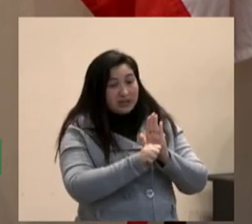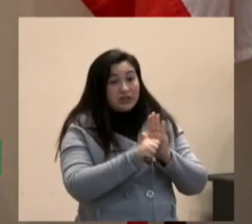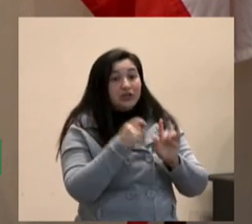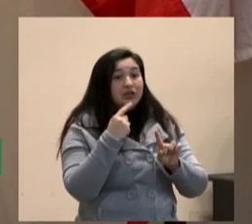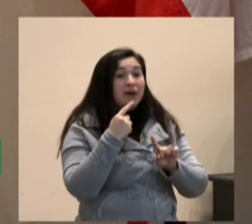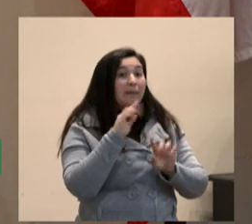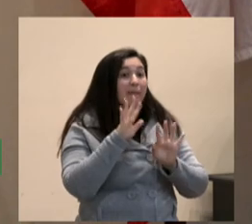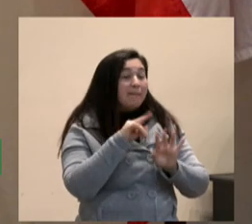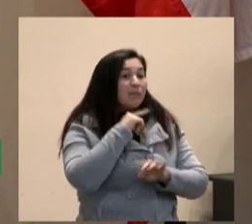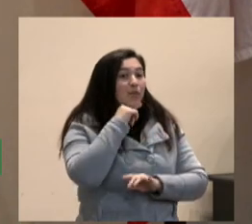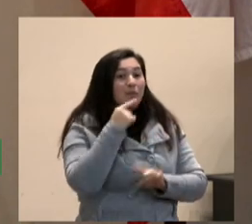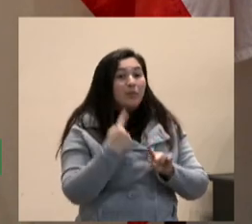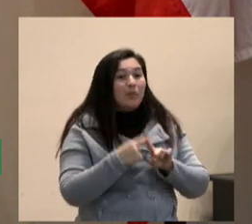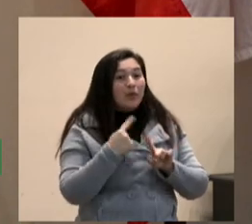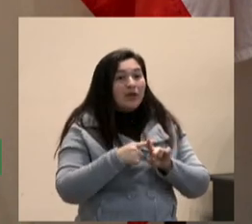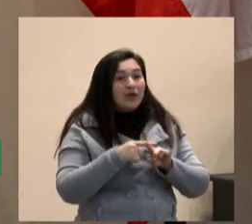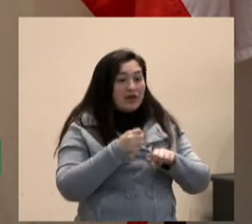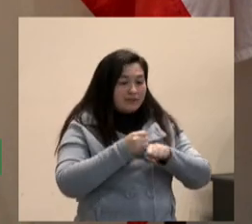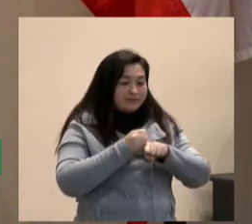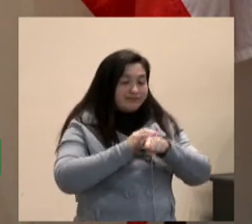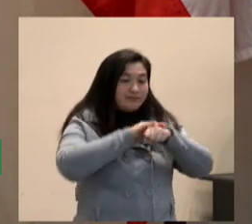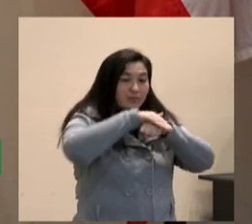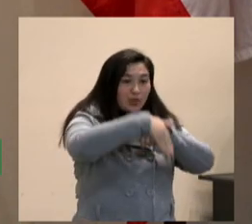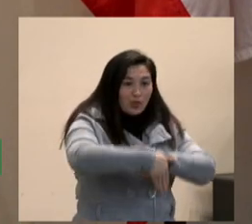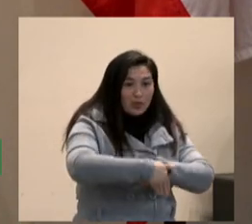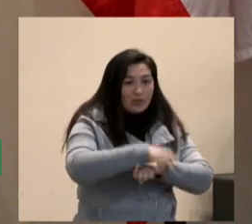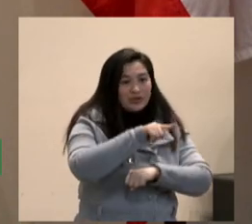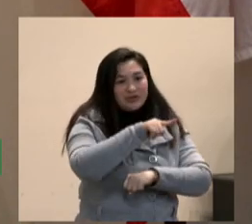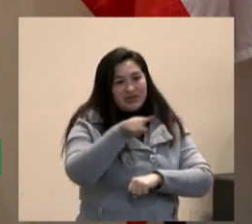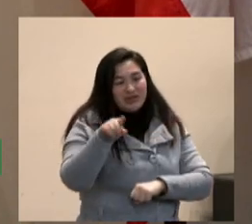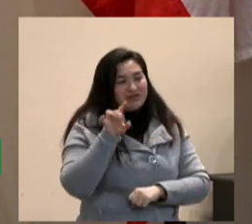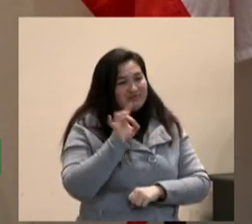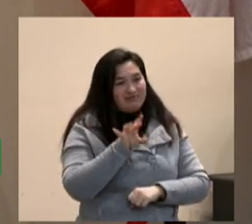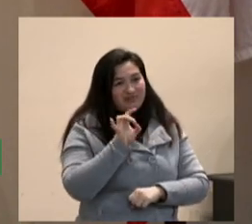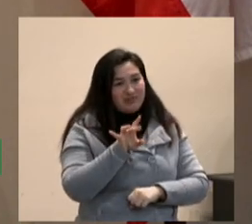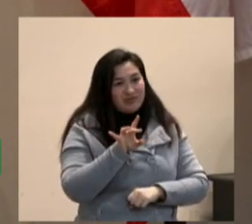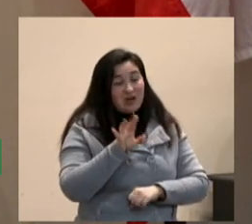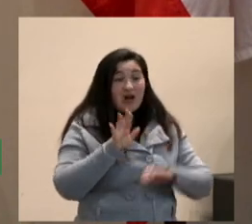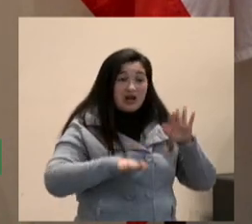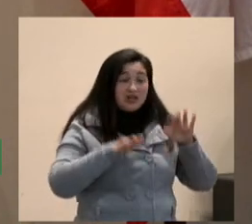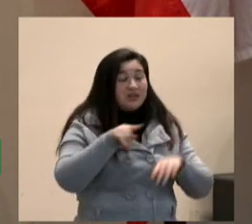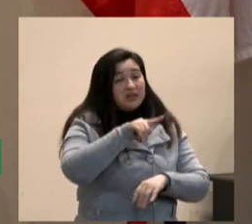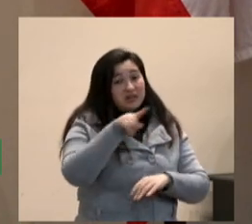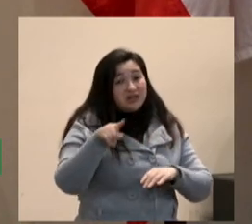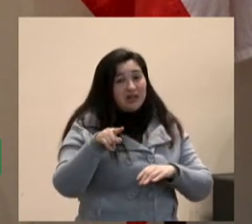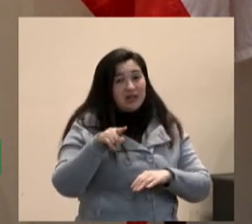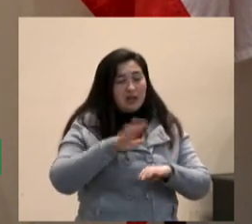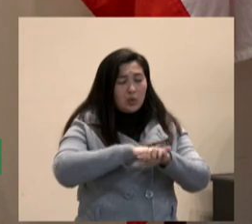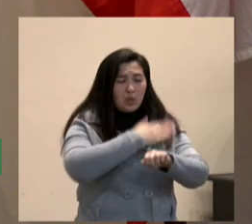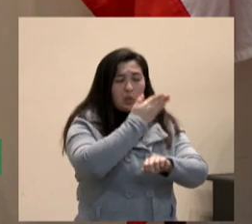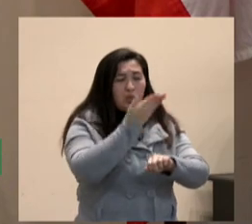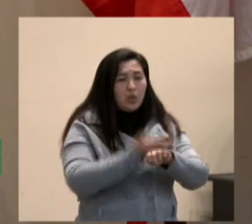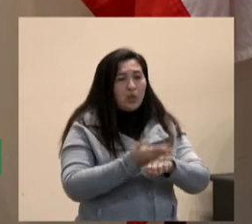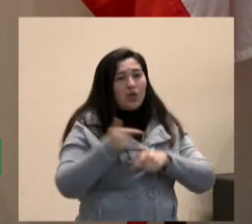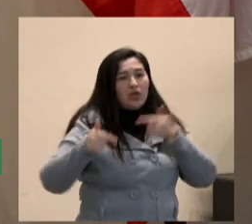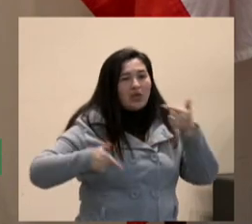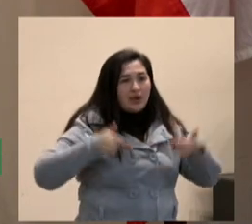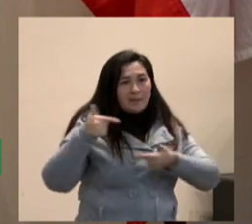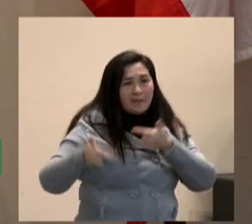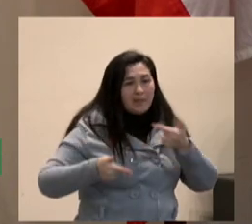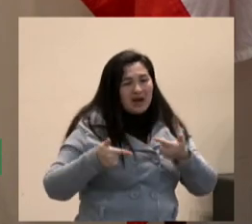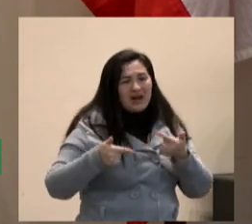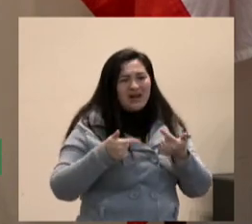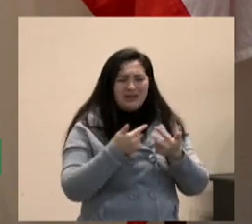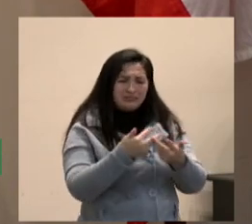noite e essas pessoas trabalham de dia ou trabalham de forma intermitente, trabalhos